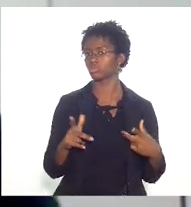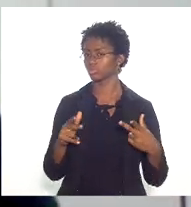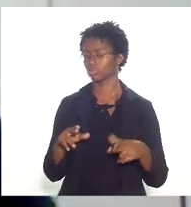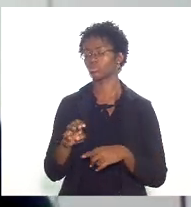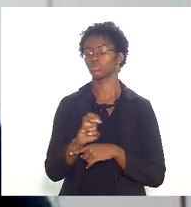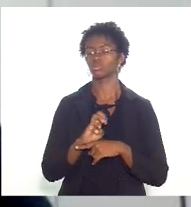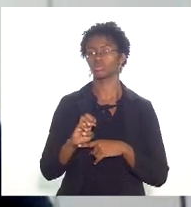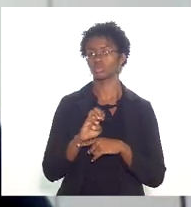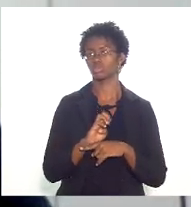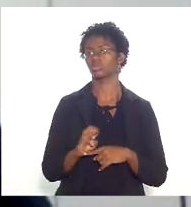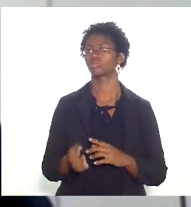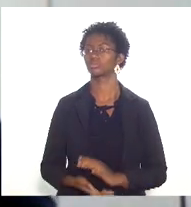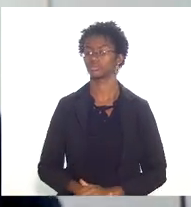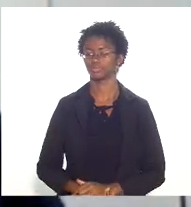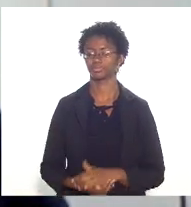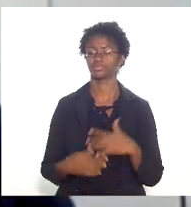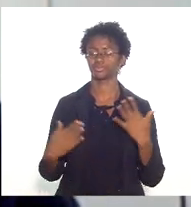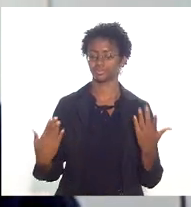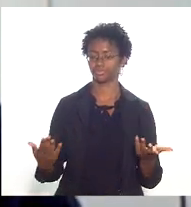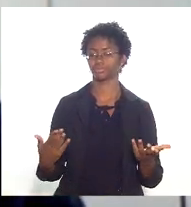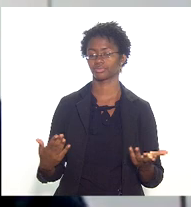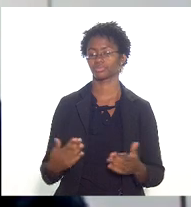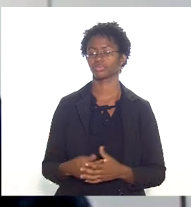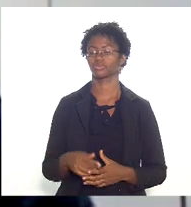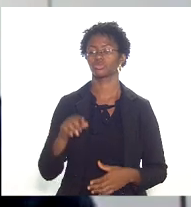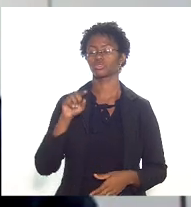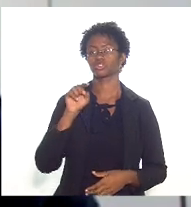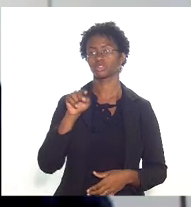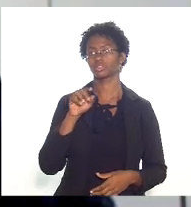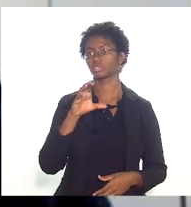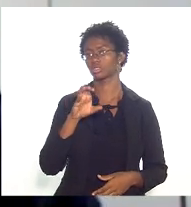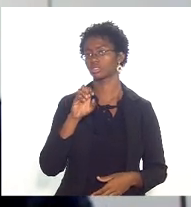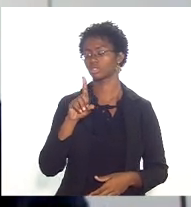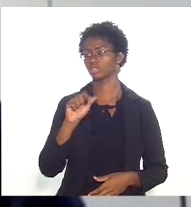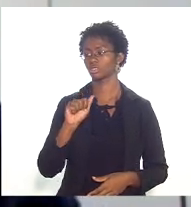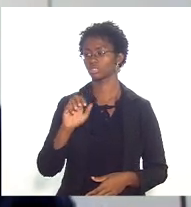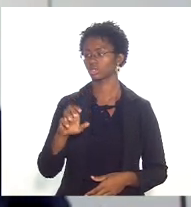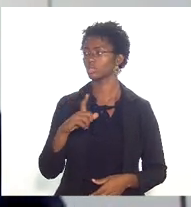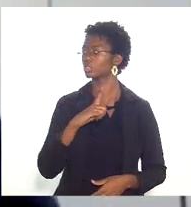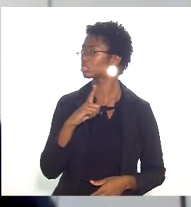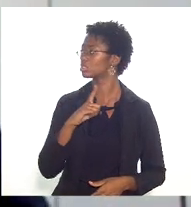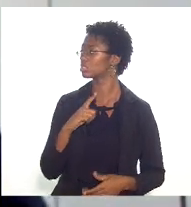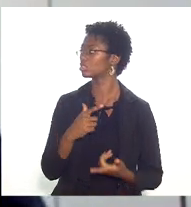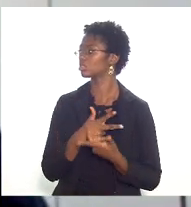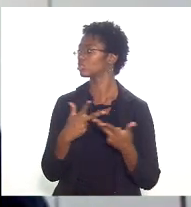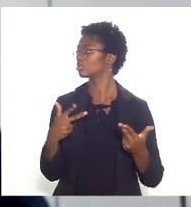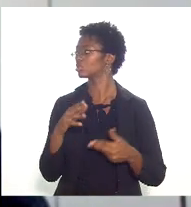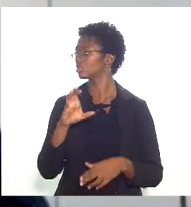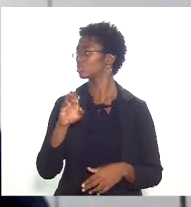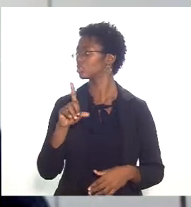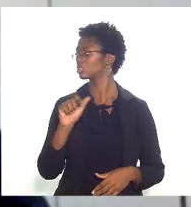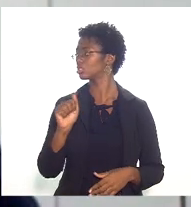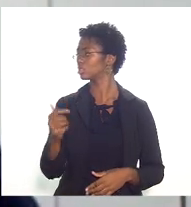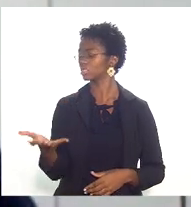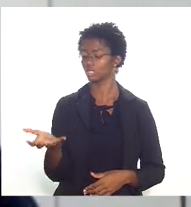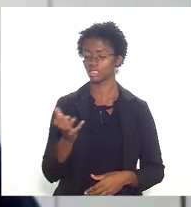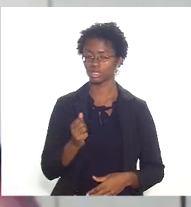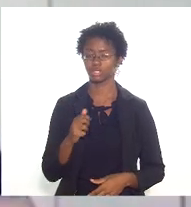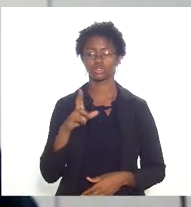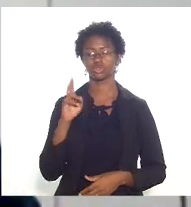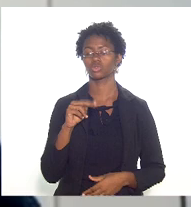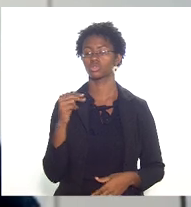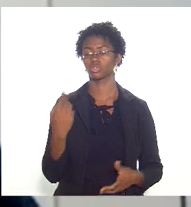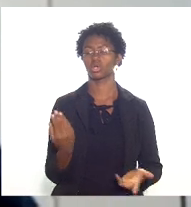estado tá bem no caso da Cedae a gente ainda tem um crédito da cidade a receber do governo federal e não quer